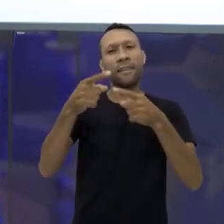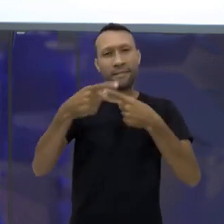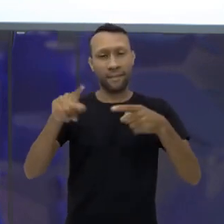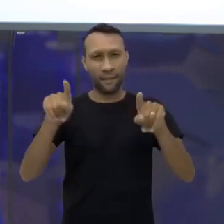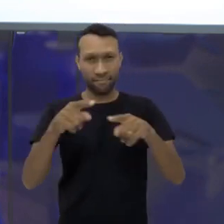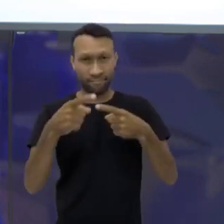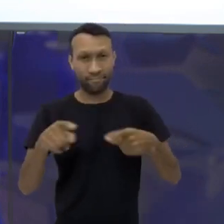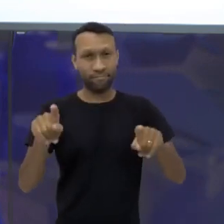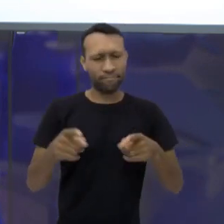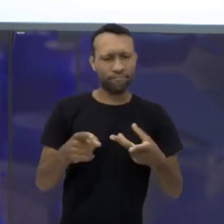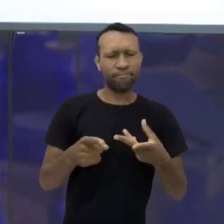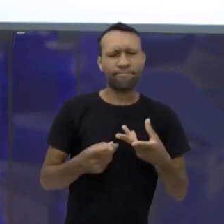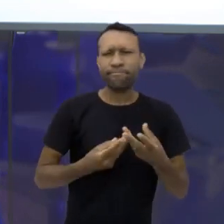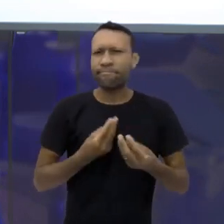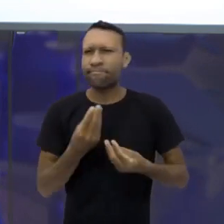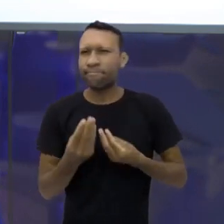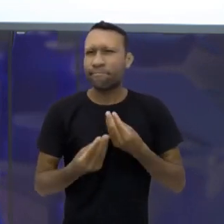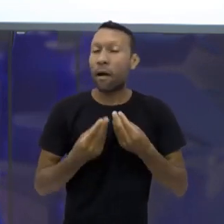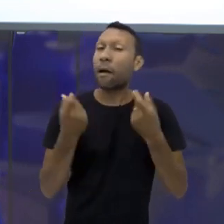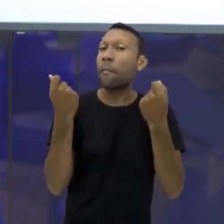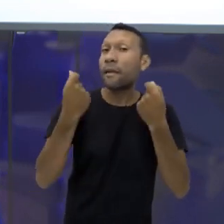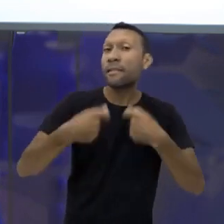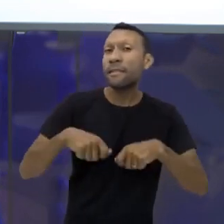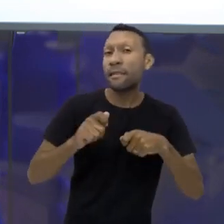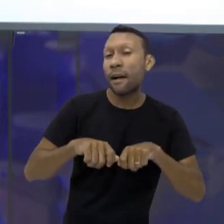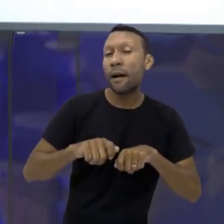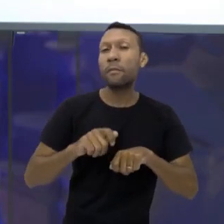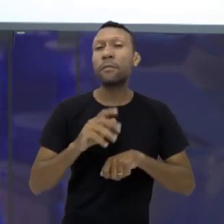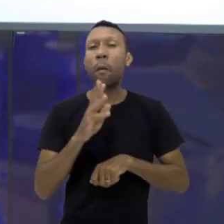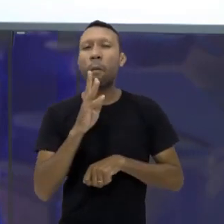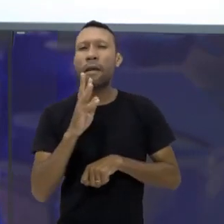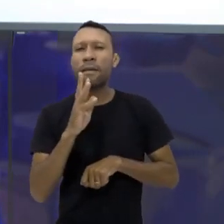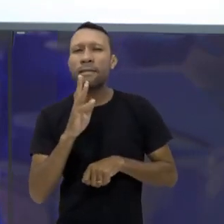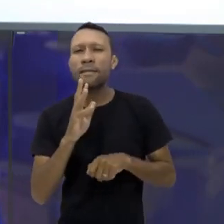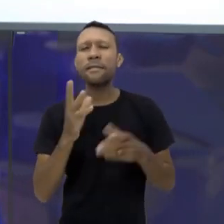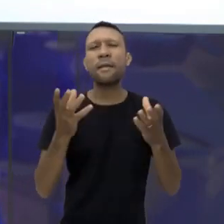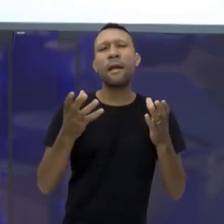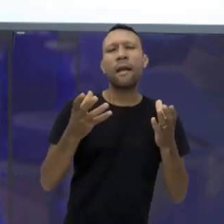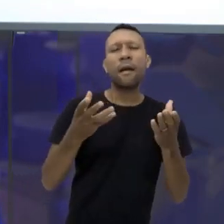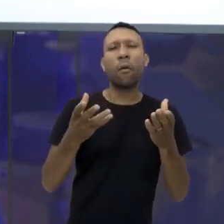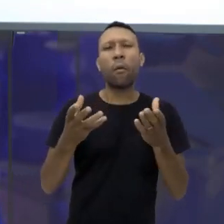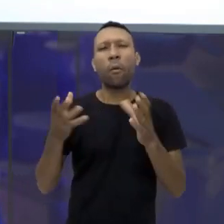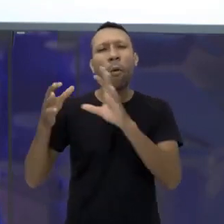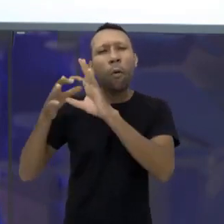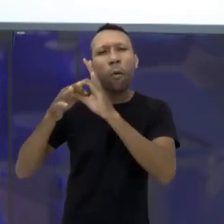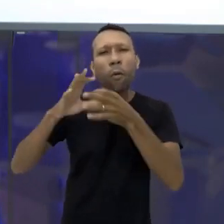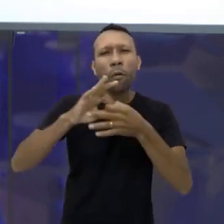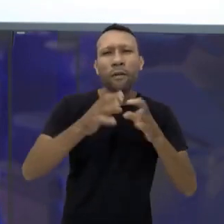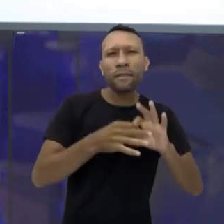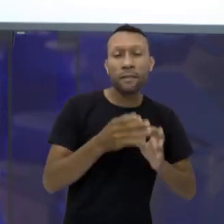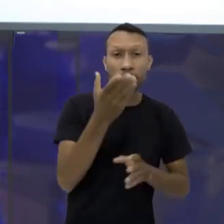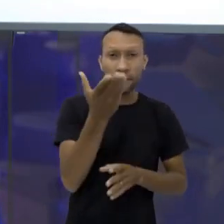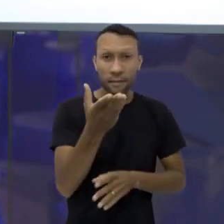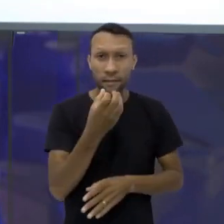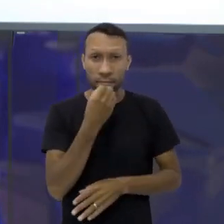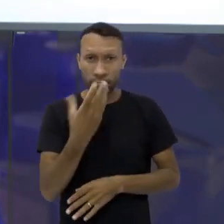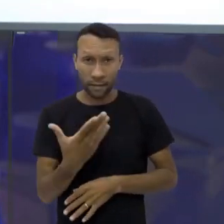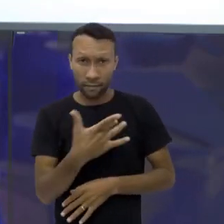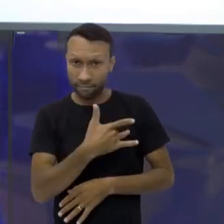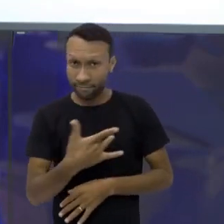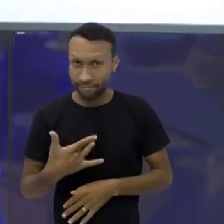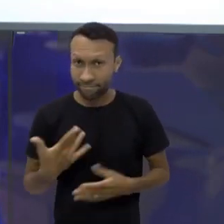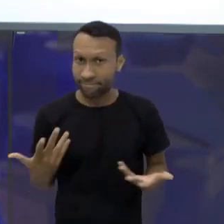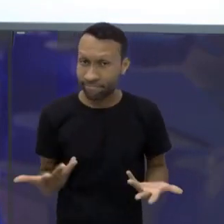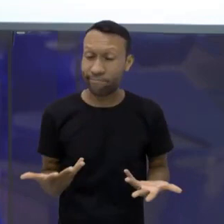E para falarmos da história da música, nós precisamos conhecer esse contexto e eu espero também que vocês estejam bem. Afinal de